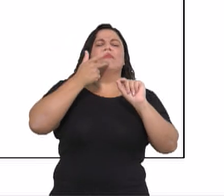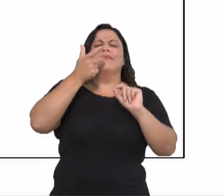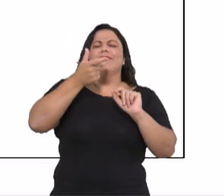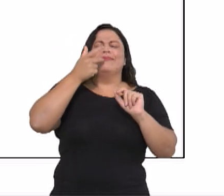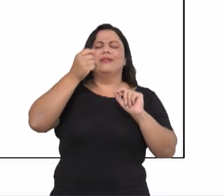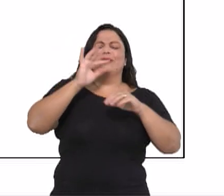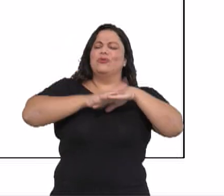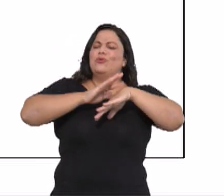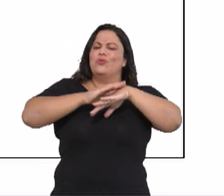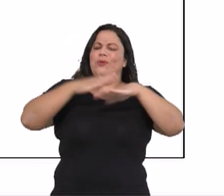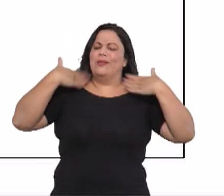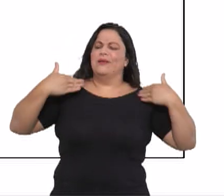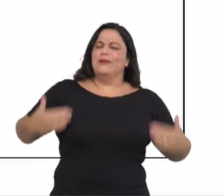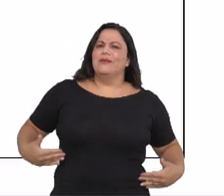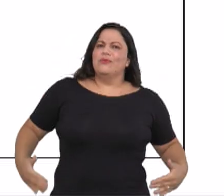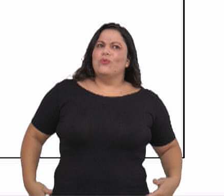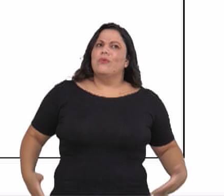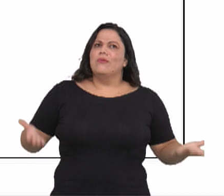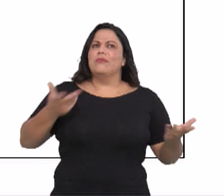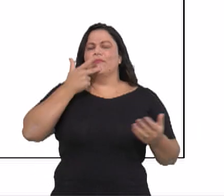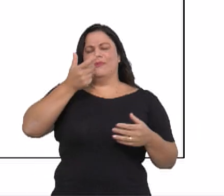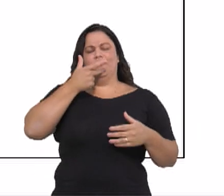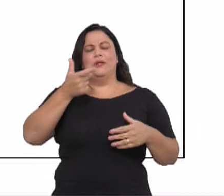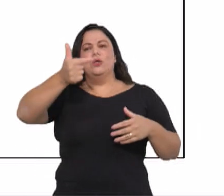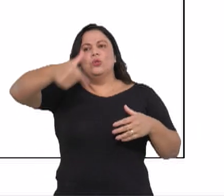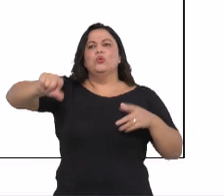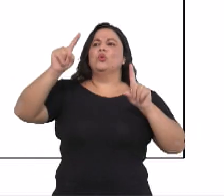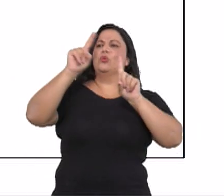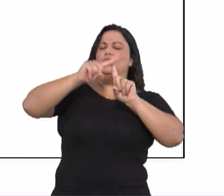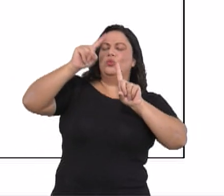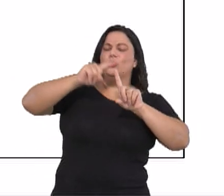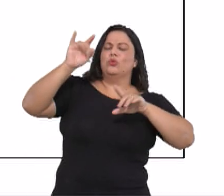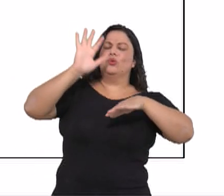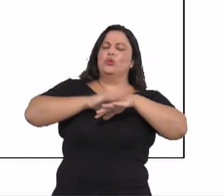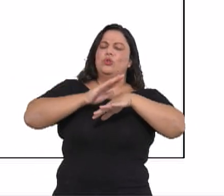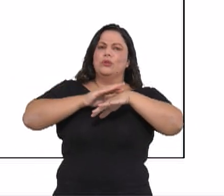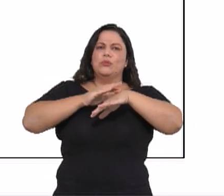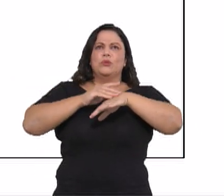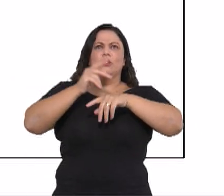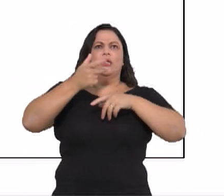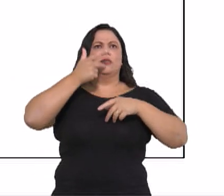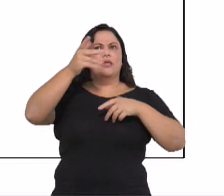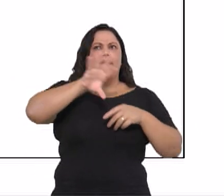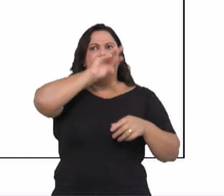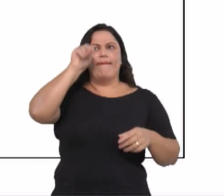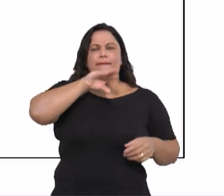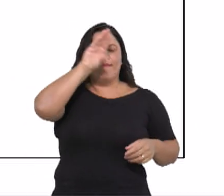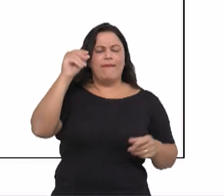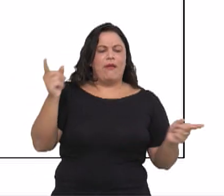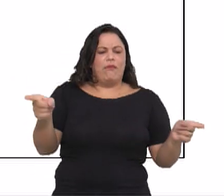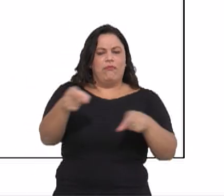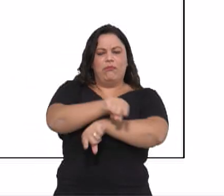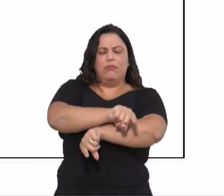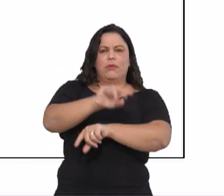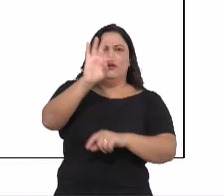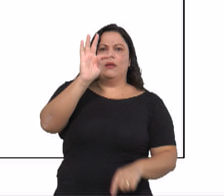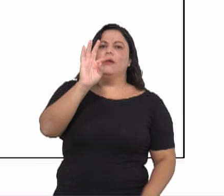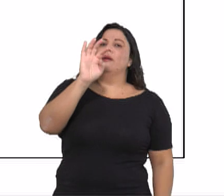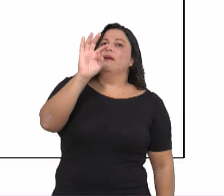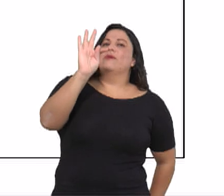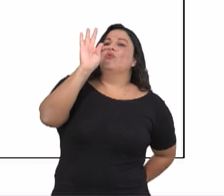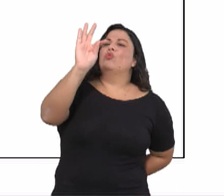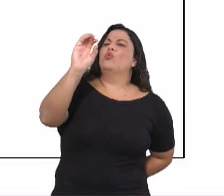de outro tipo de doença. Na fala, a gente não acaba trocando o estou pelo